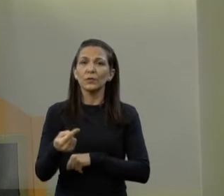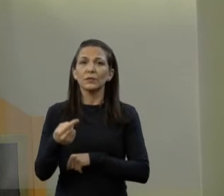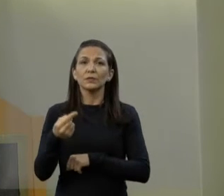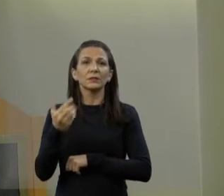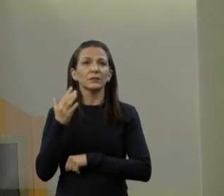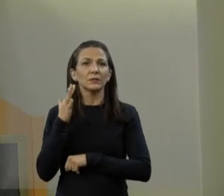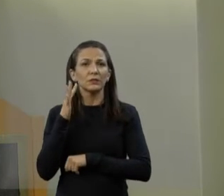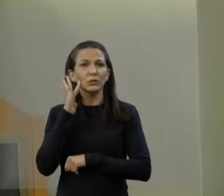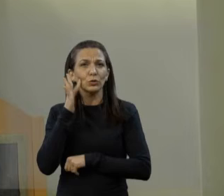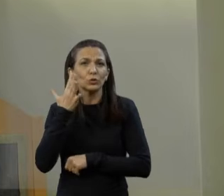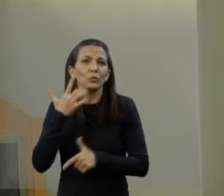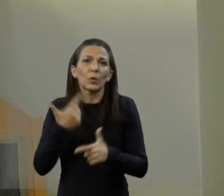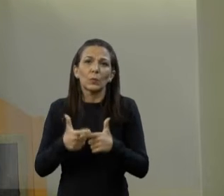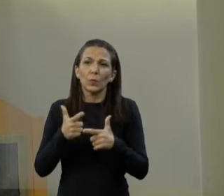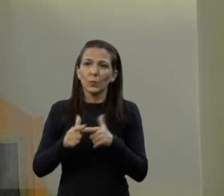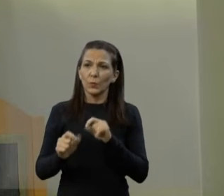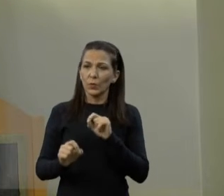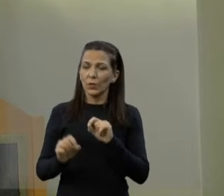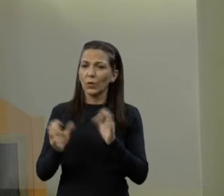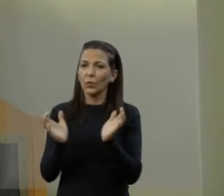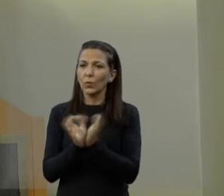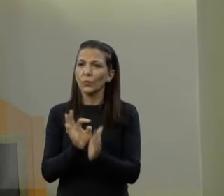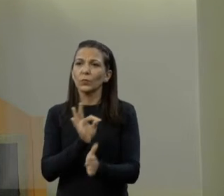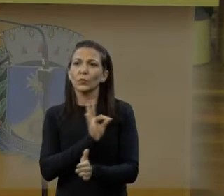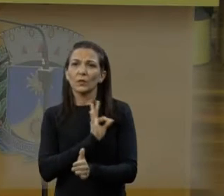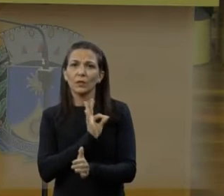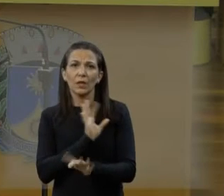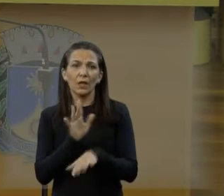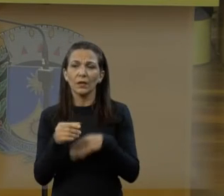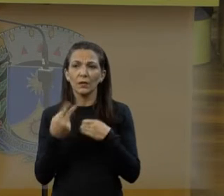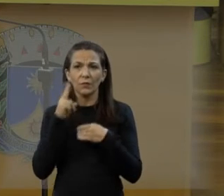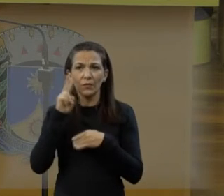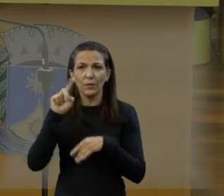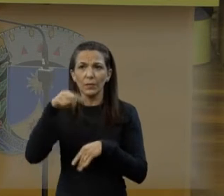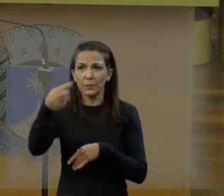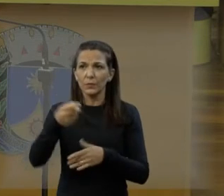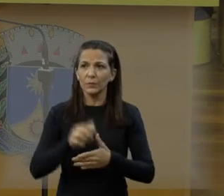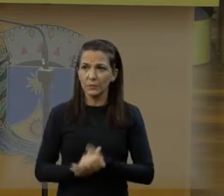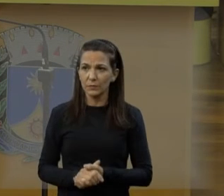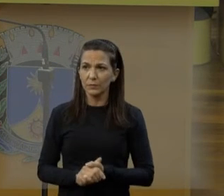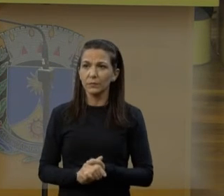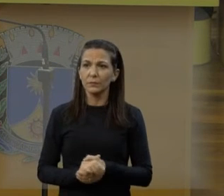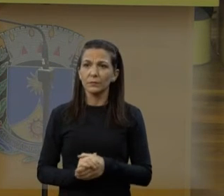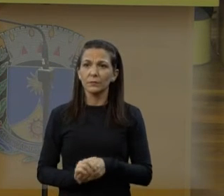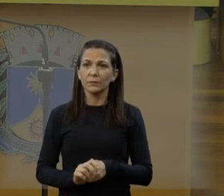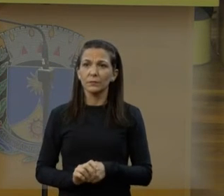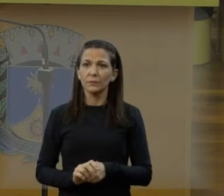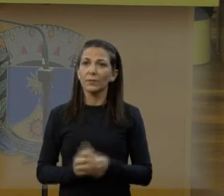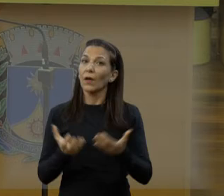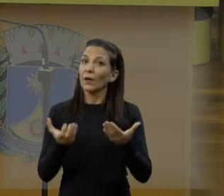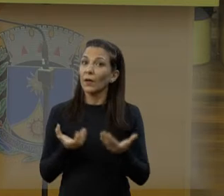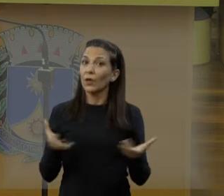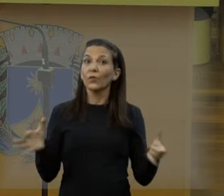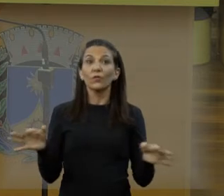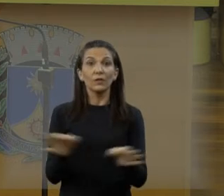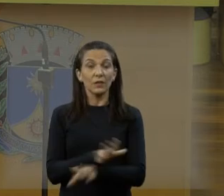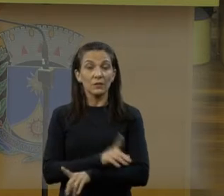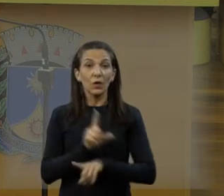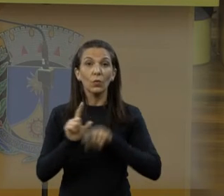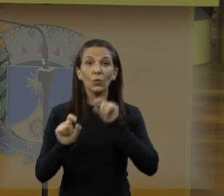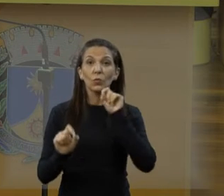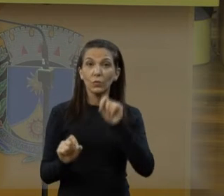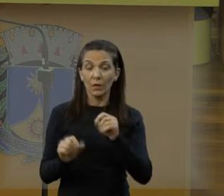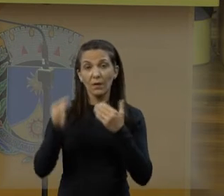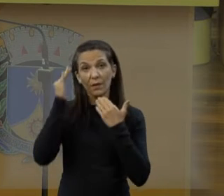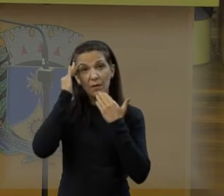vamos corrigir com a equipe estabelece o tempo por favor do presidente por favor eu quero finalizar isso